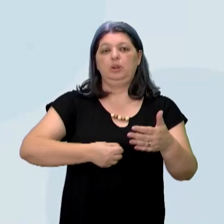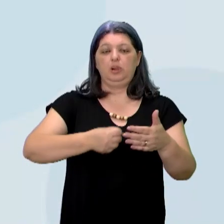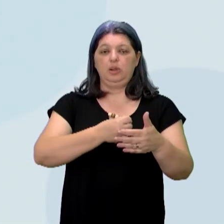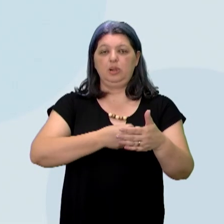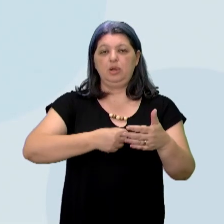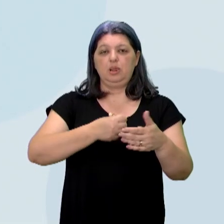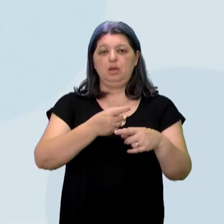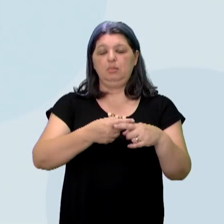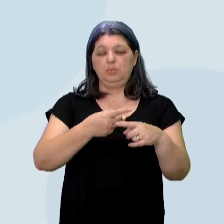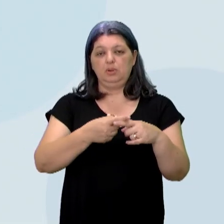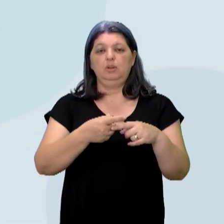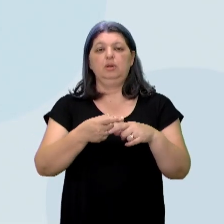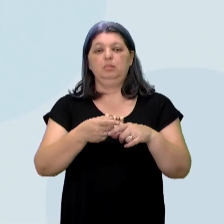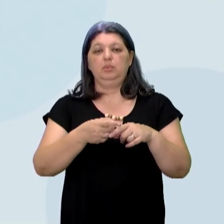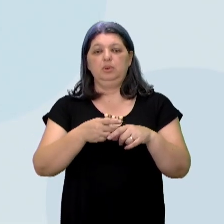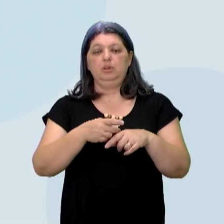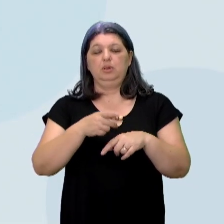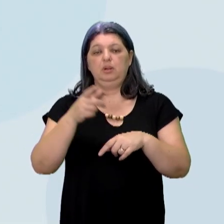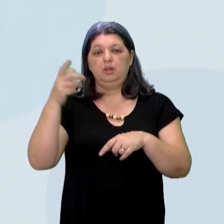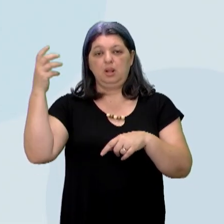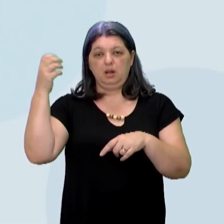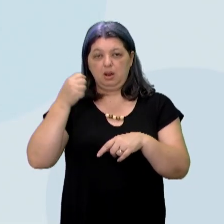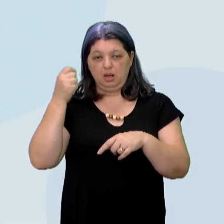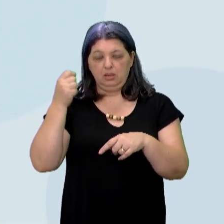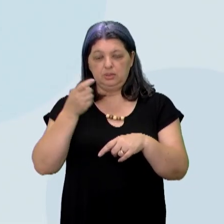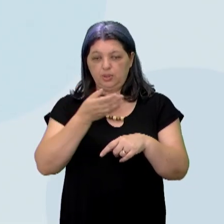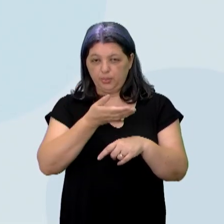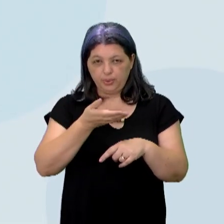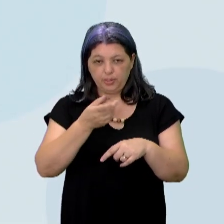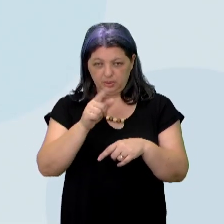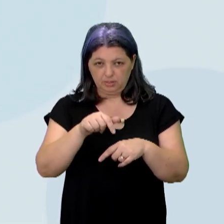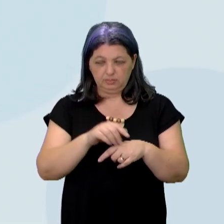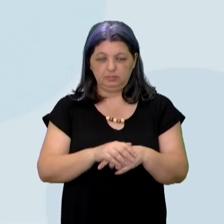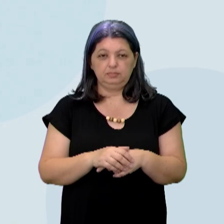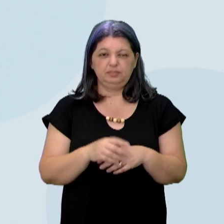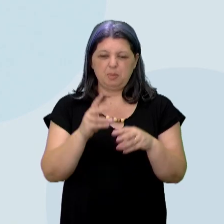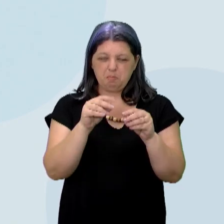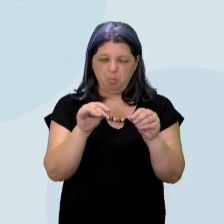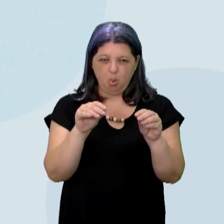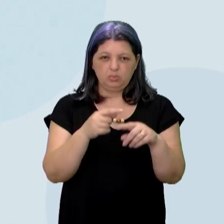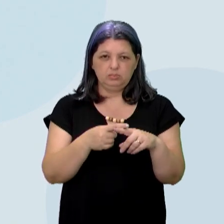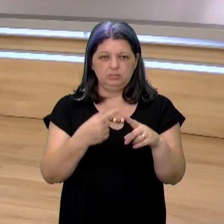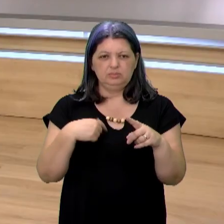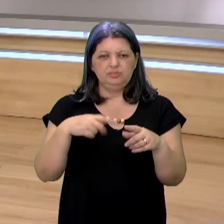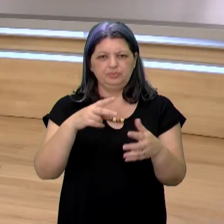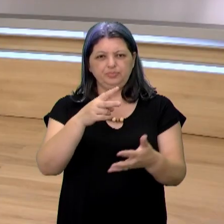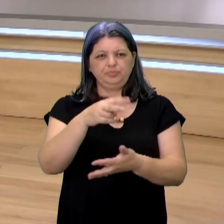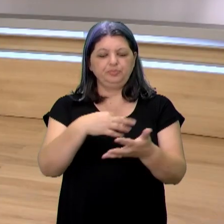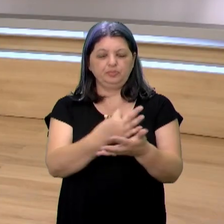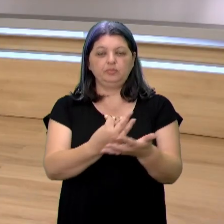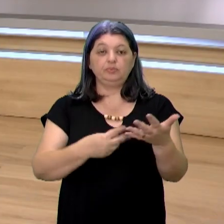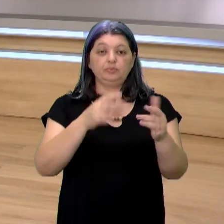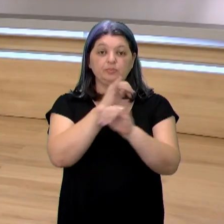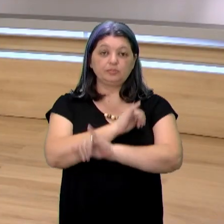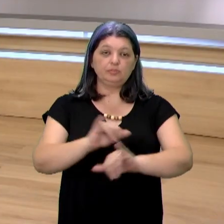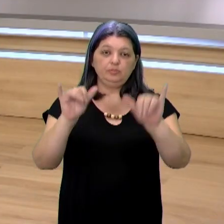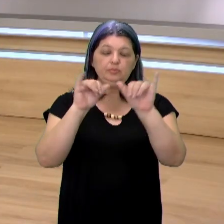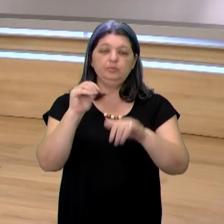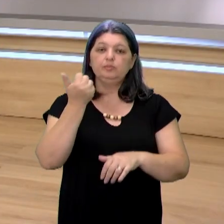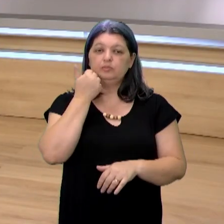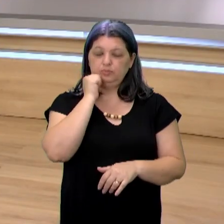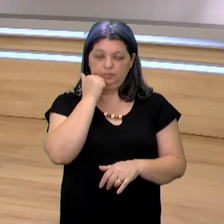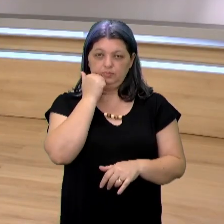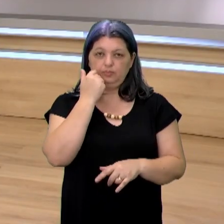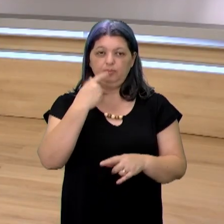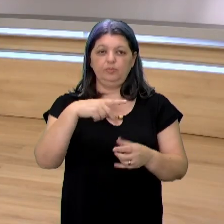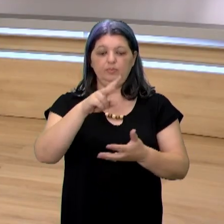é uma dica que a gente já tem que dar para o aluno, o título do texto. Isso. Né? Você está lendo um texto, principalmente artigo de divulgação científica como é esse,